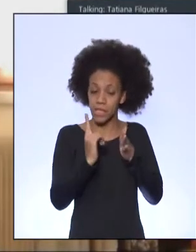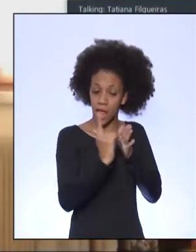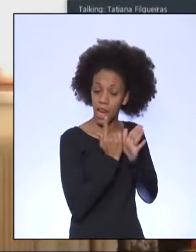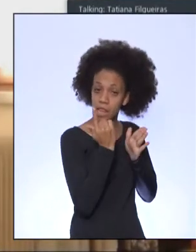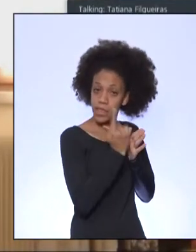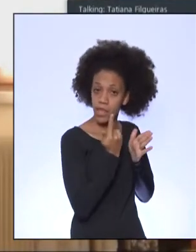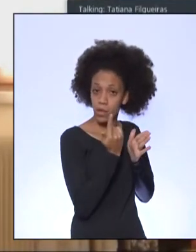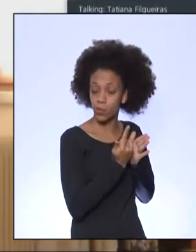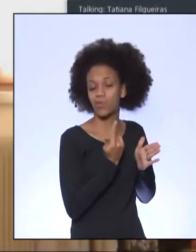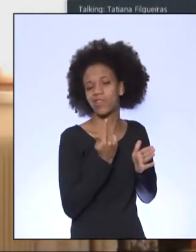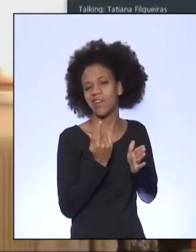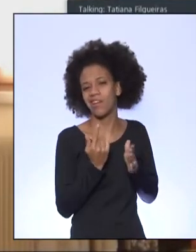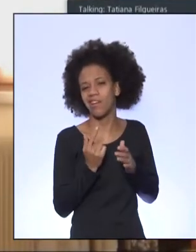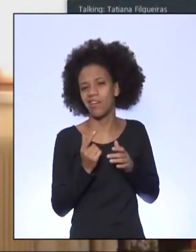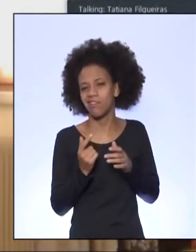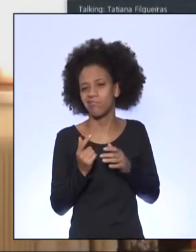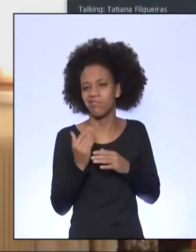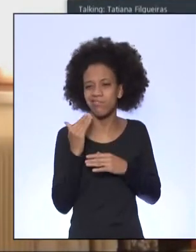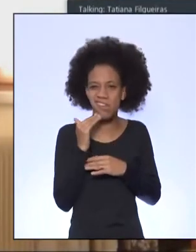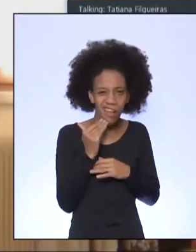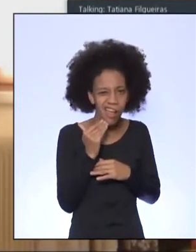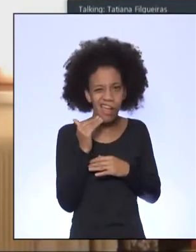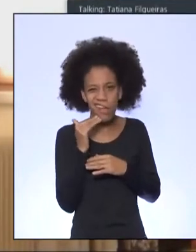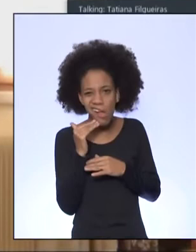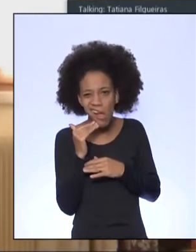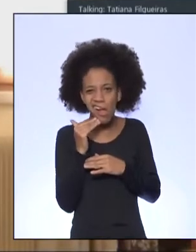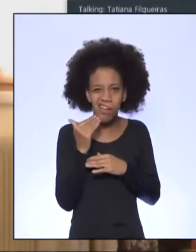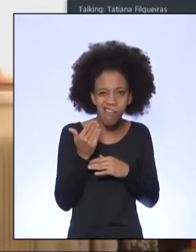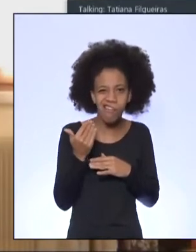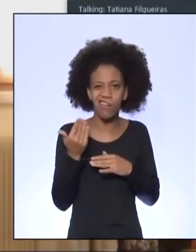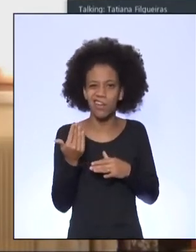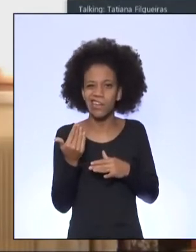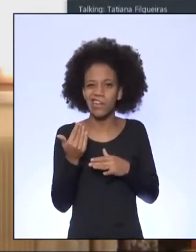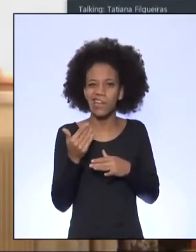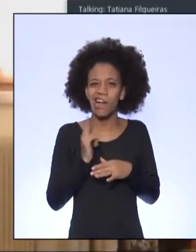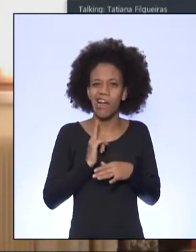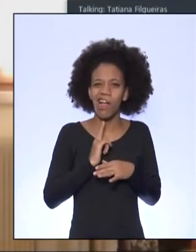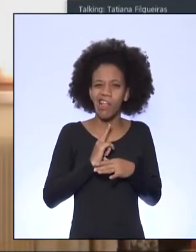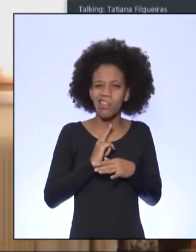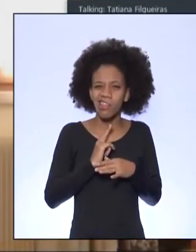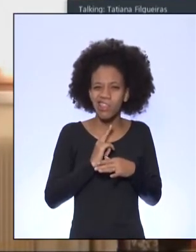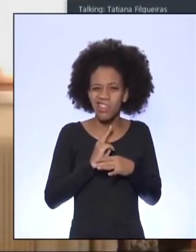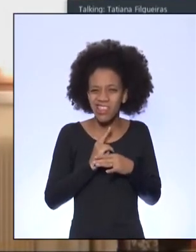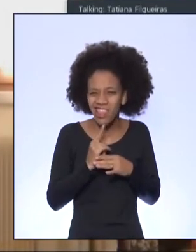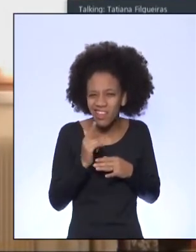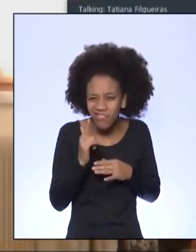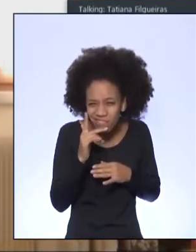ela é muito esburacada, ela é muito disfarçada de práticas de sala de aula,